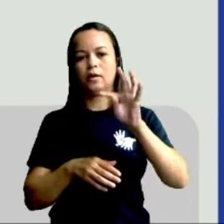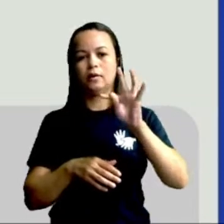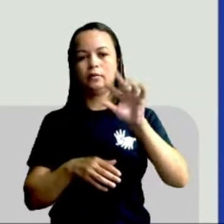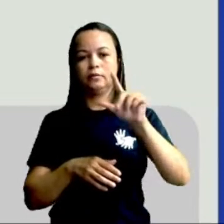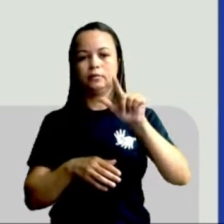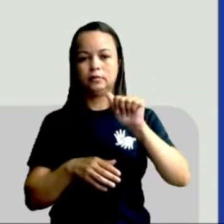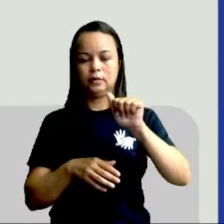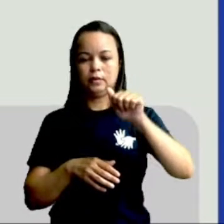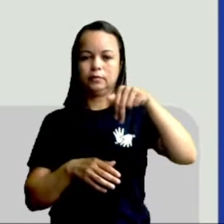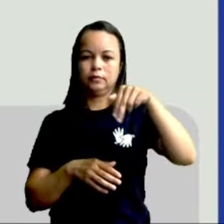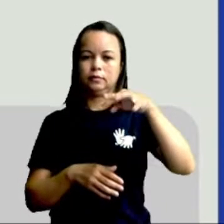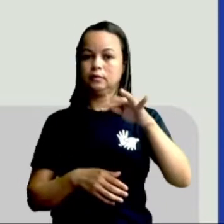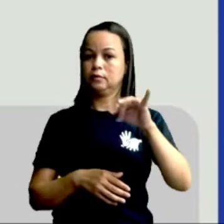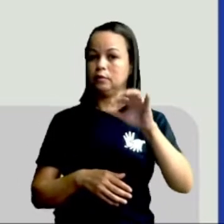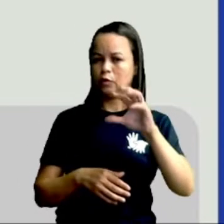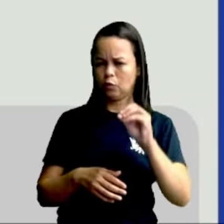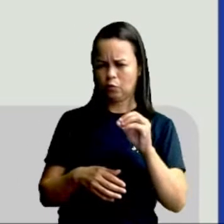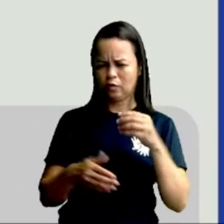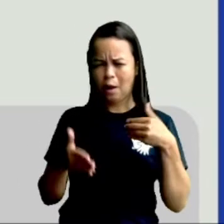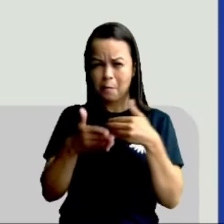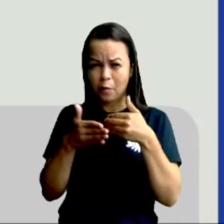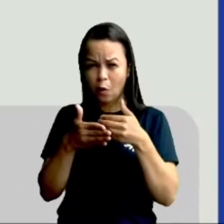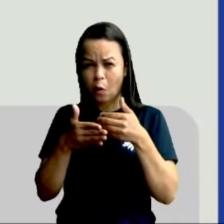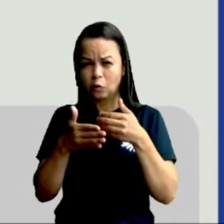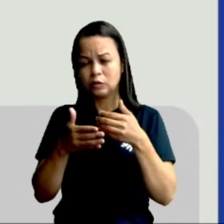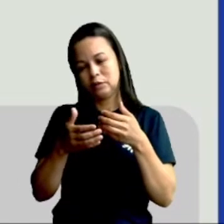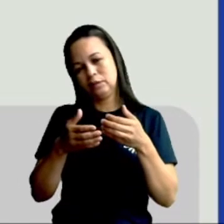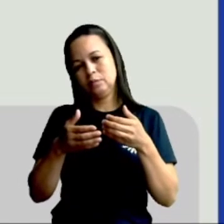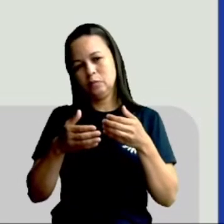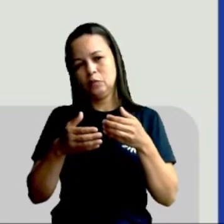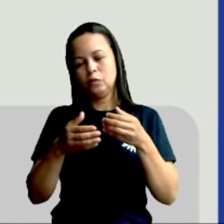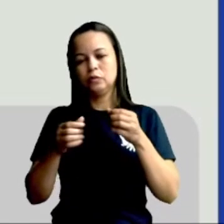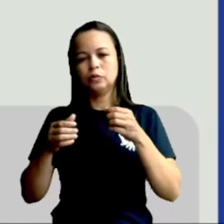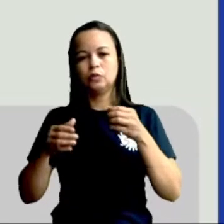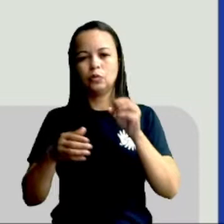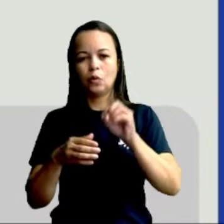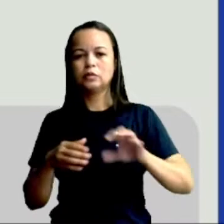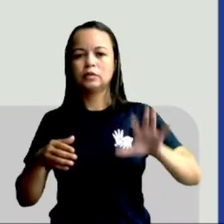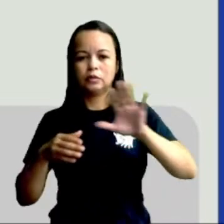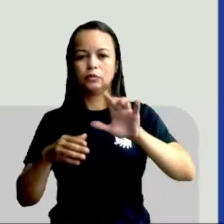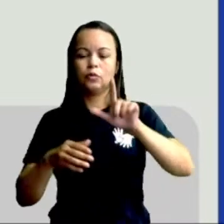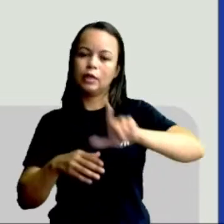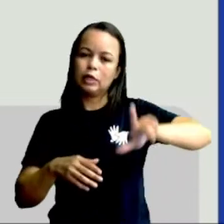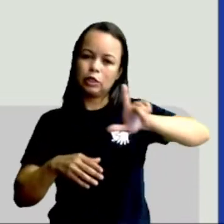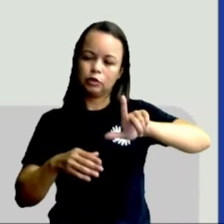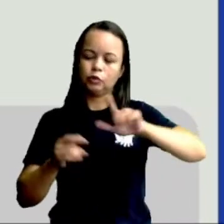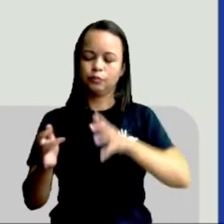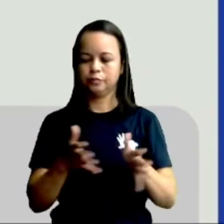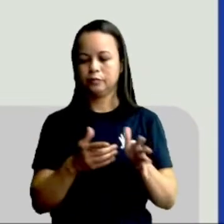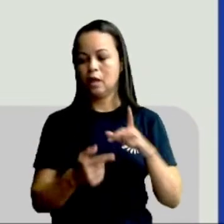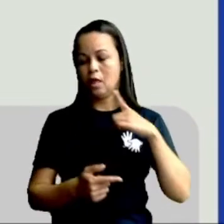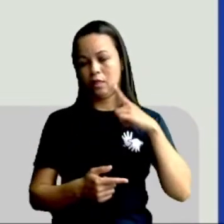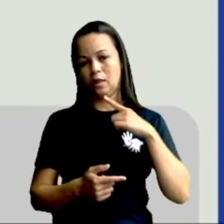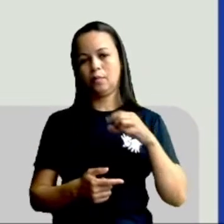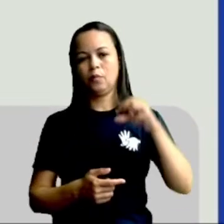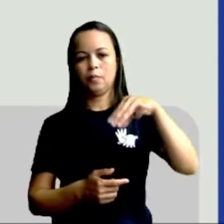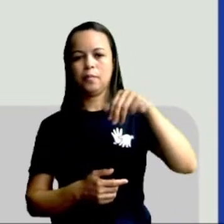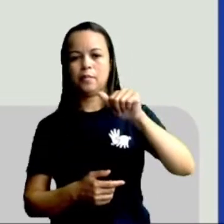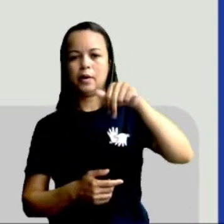será dentro do oceano? Claro que não, né, minha gente? Mas é perto do litoral, tá? Temos aí os